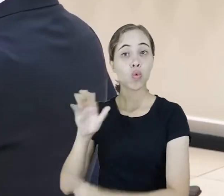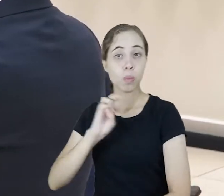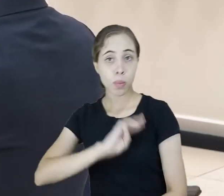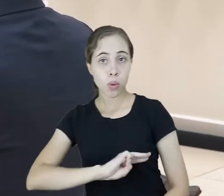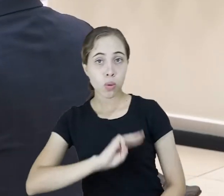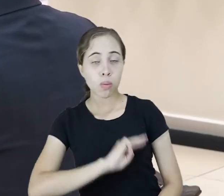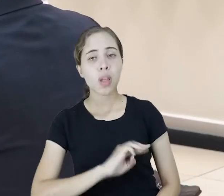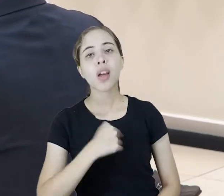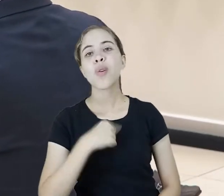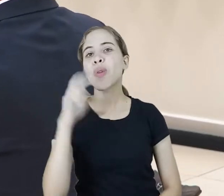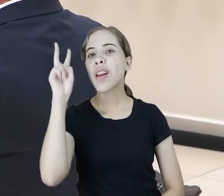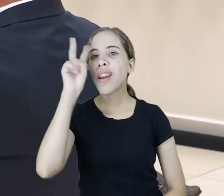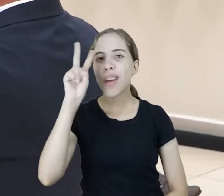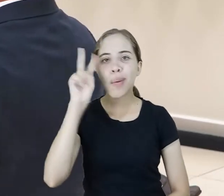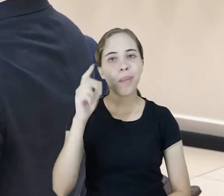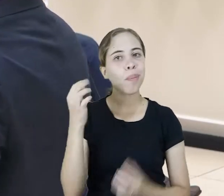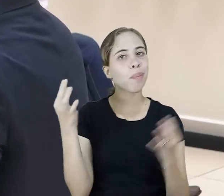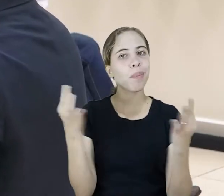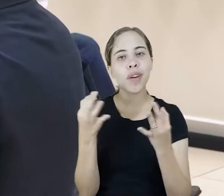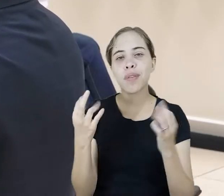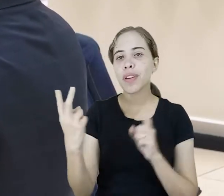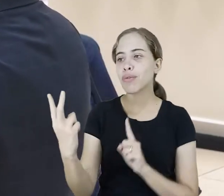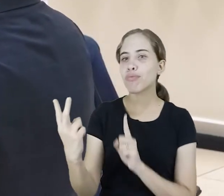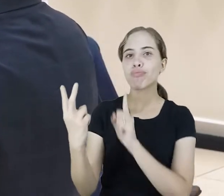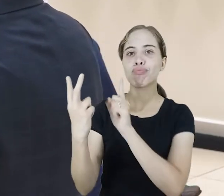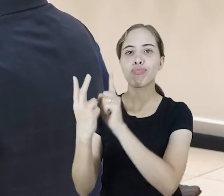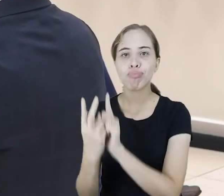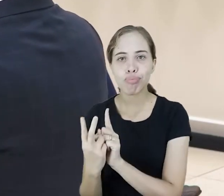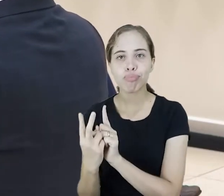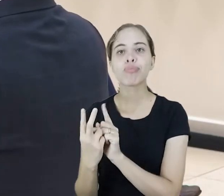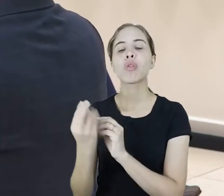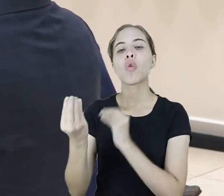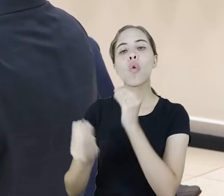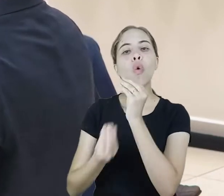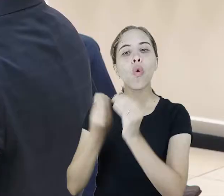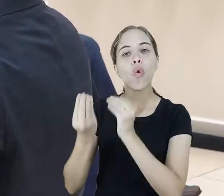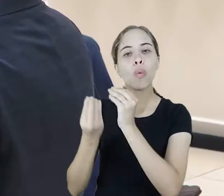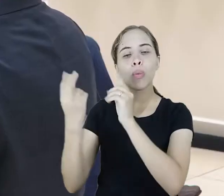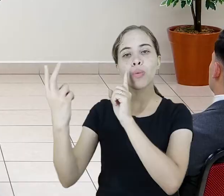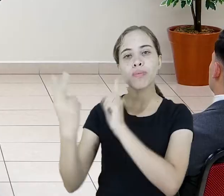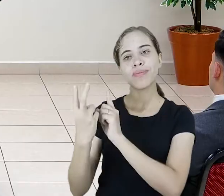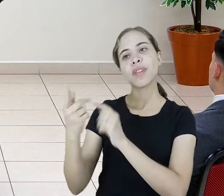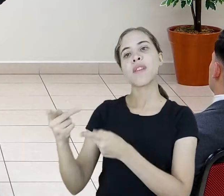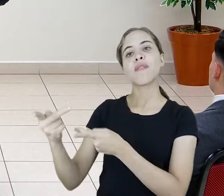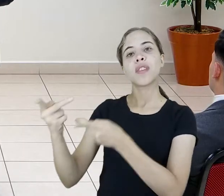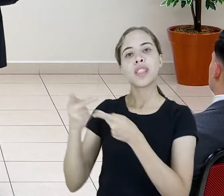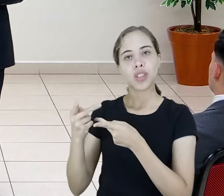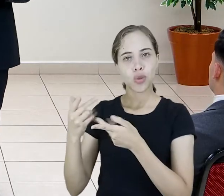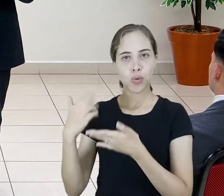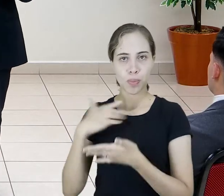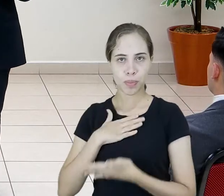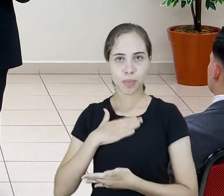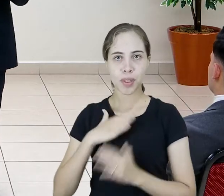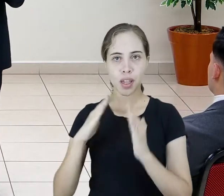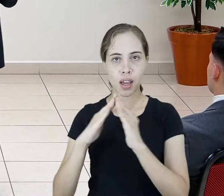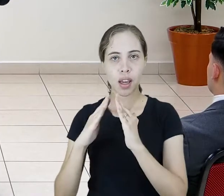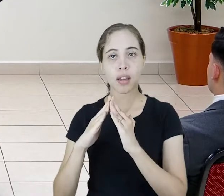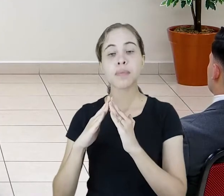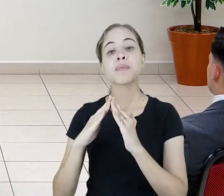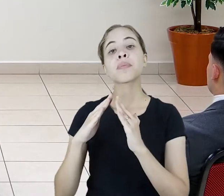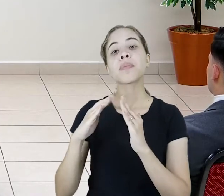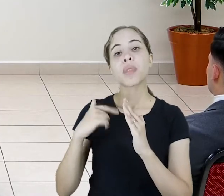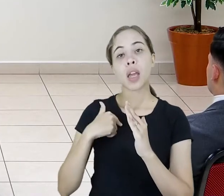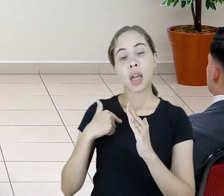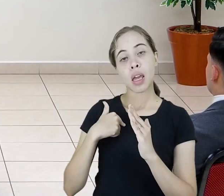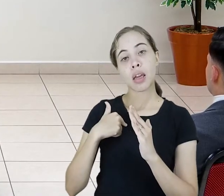lembro perfeitamente, apesar de tantos anos transcorridos, aquela primeira visita, em que eles, os missionários,